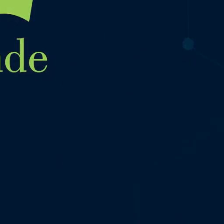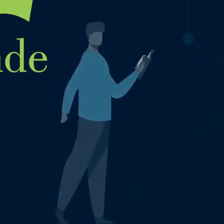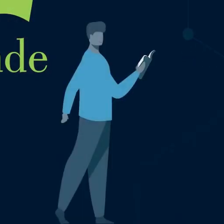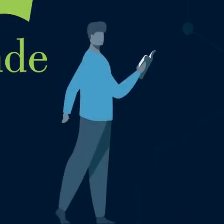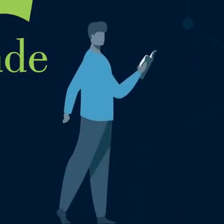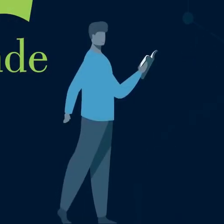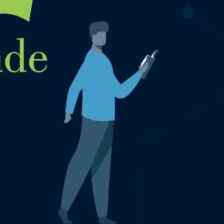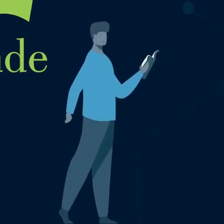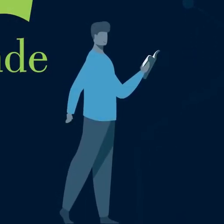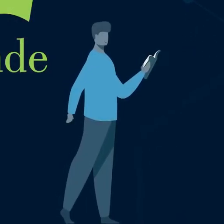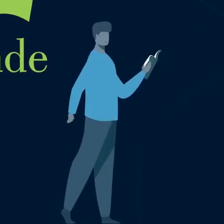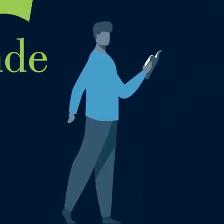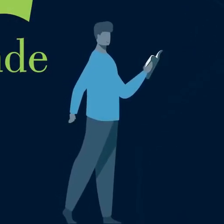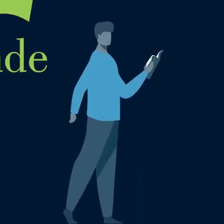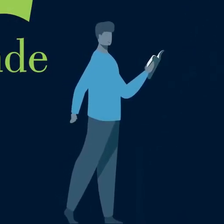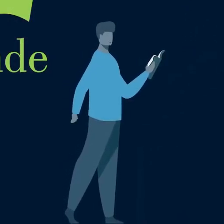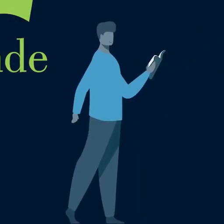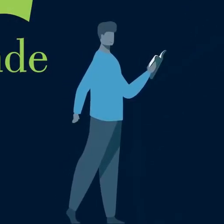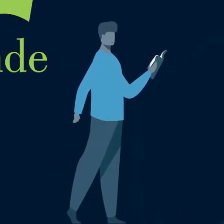Música